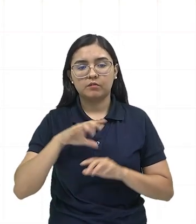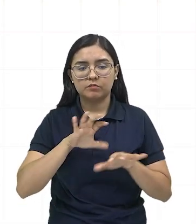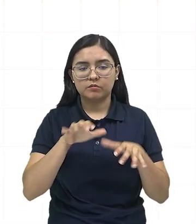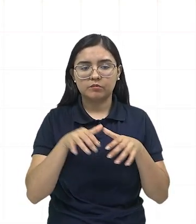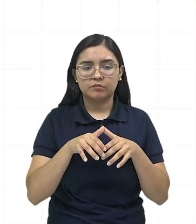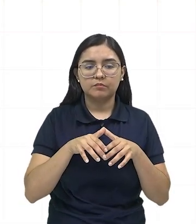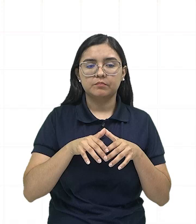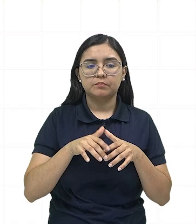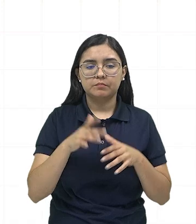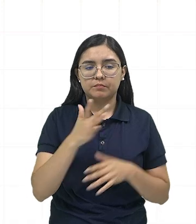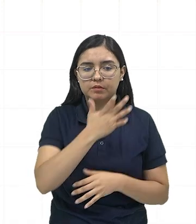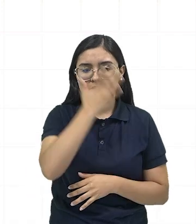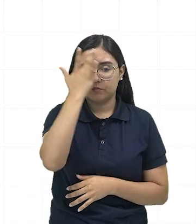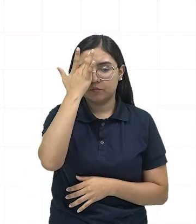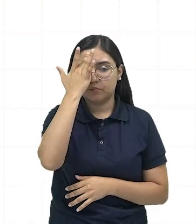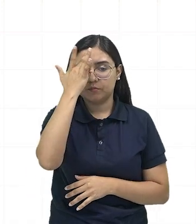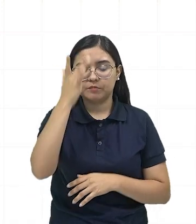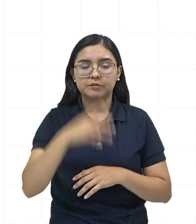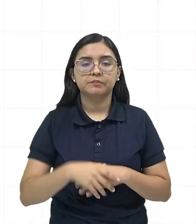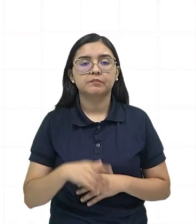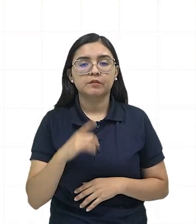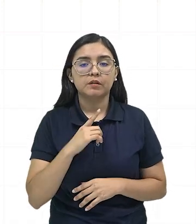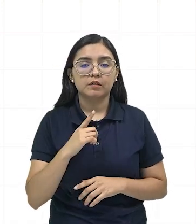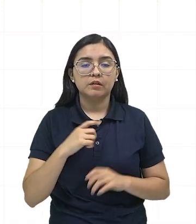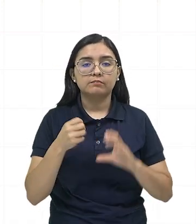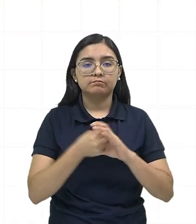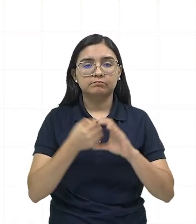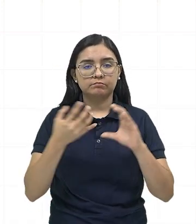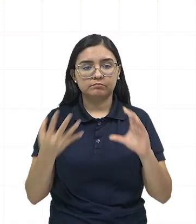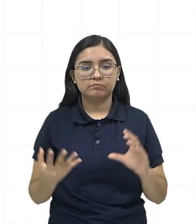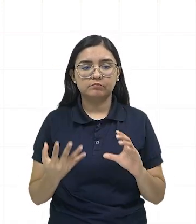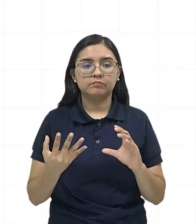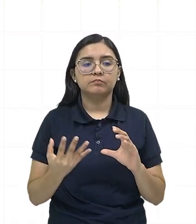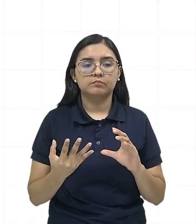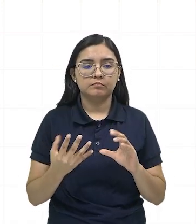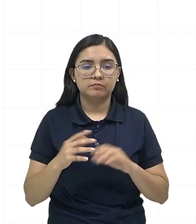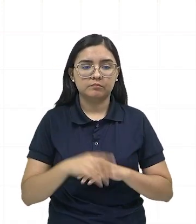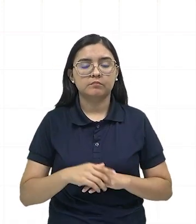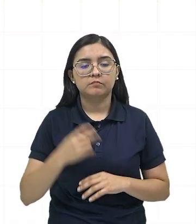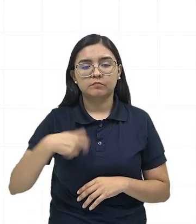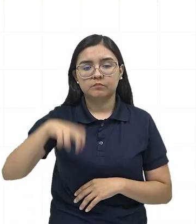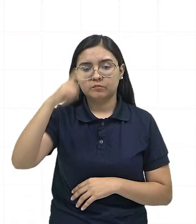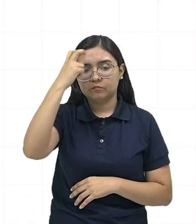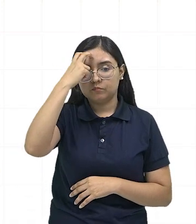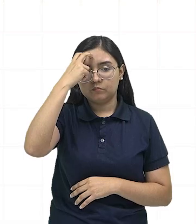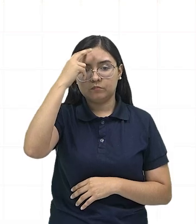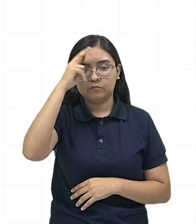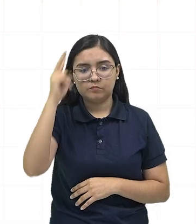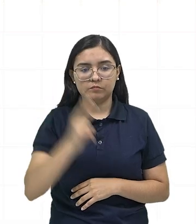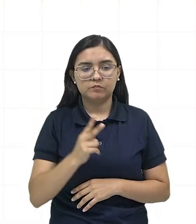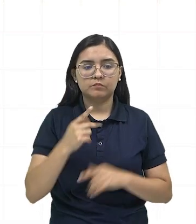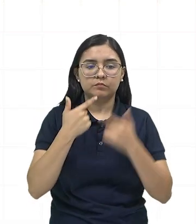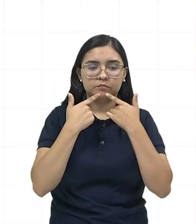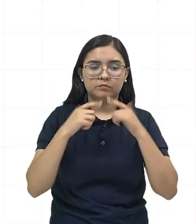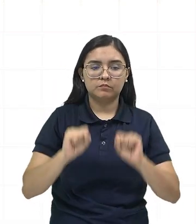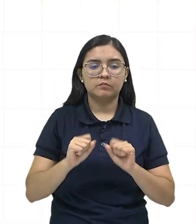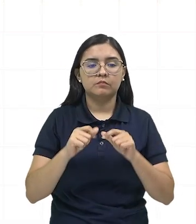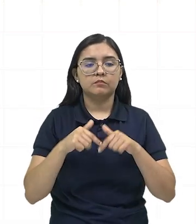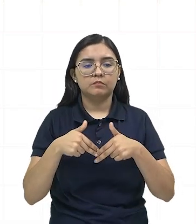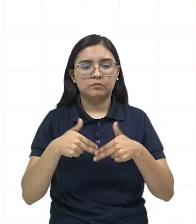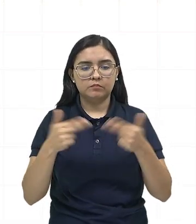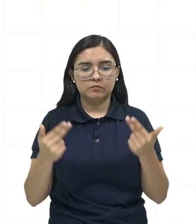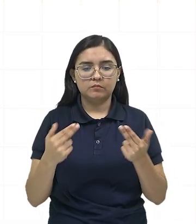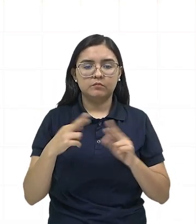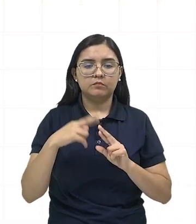de pessoas que compartilham características culturais, históricas,